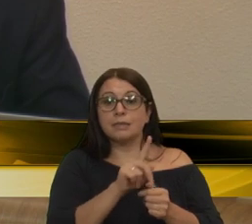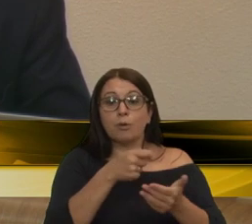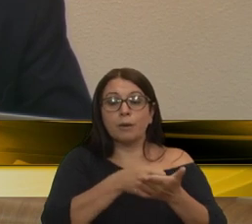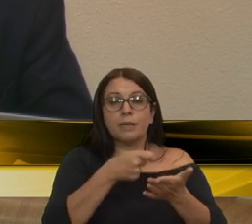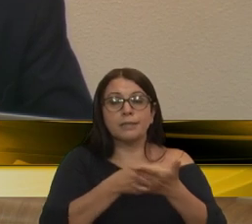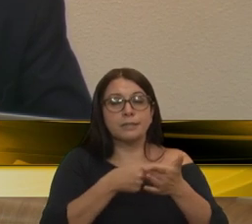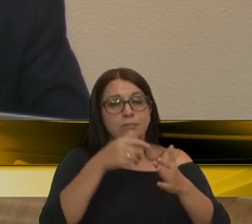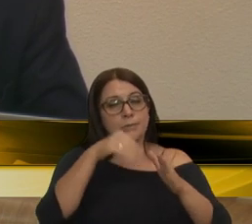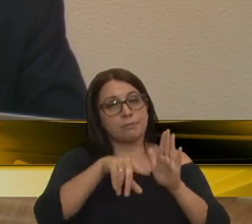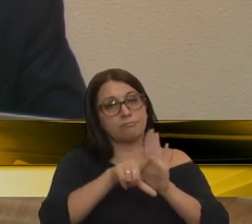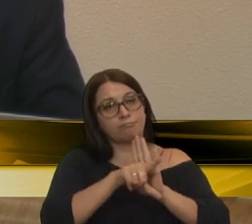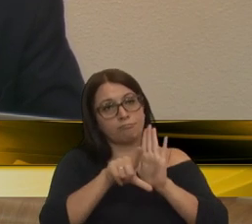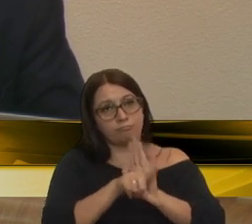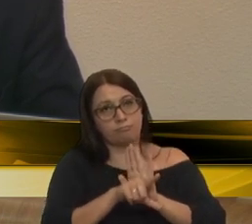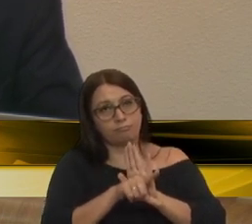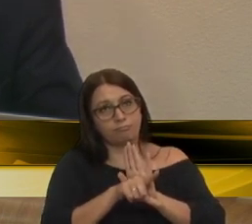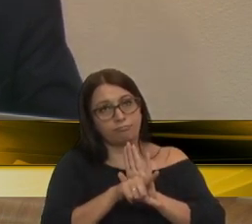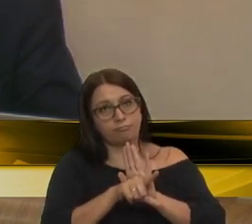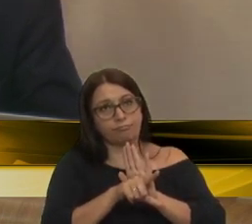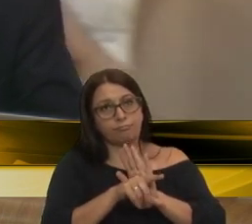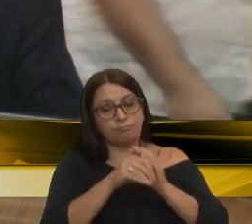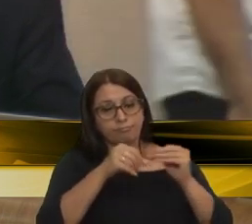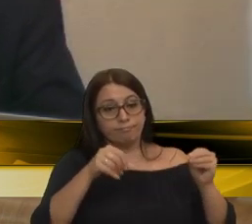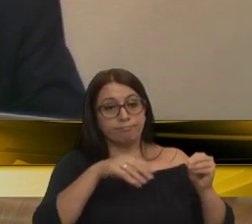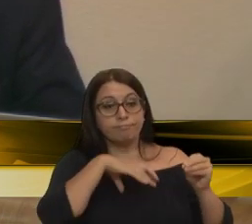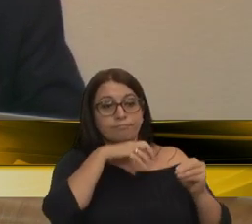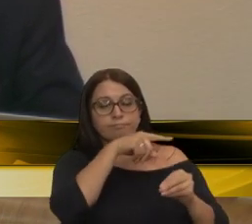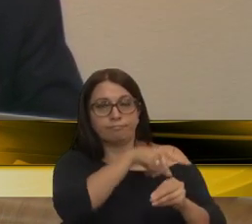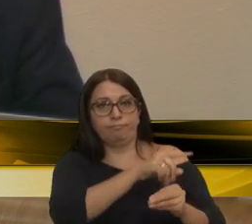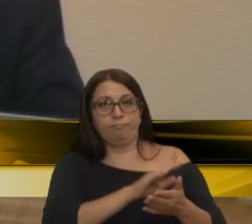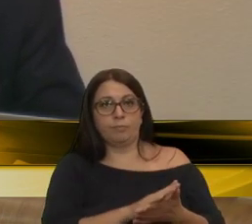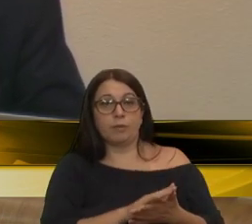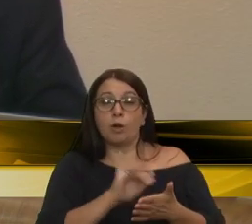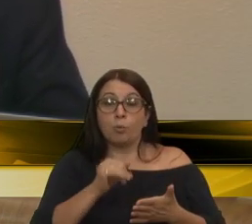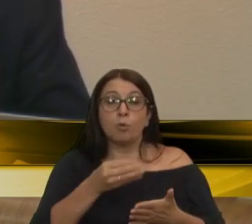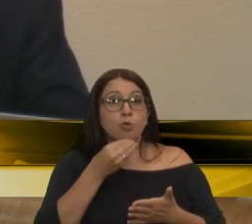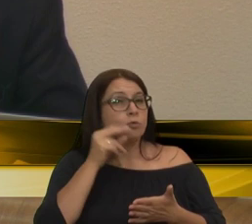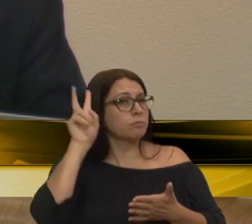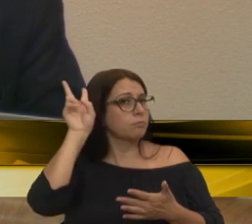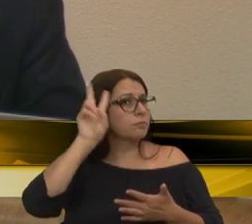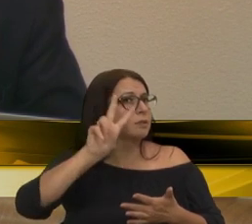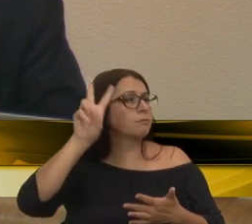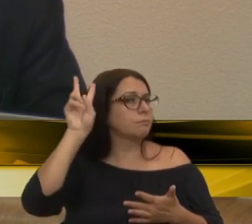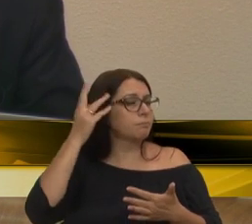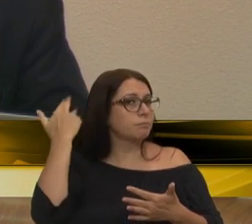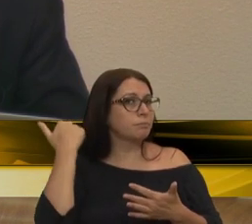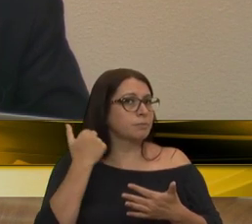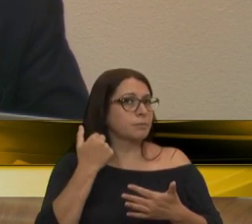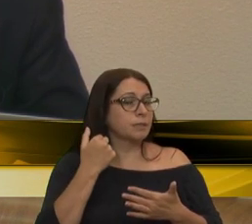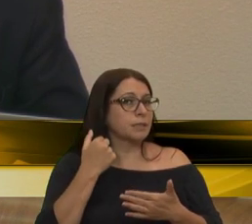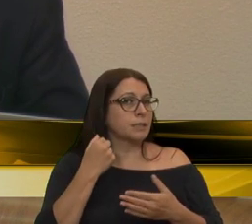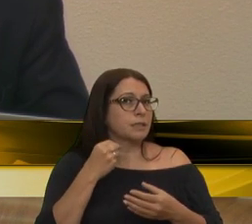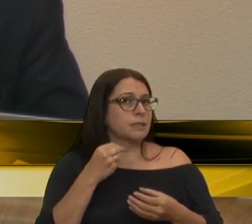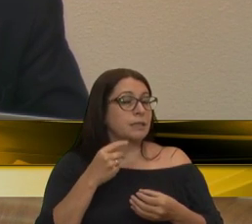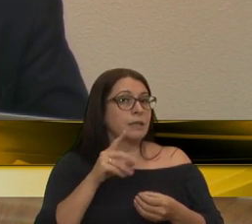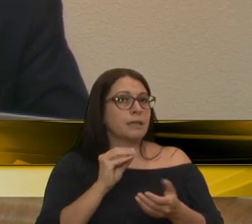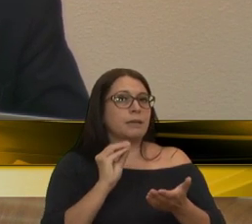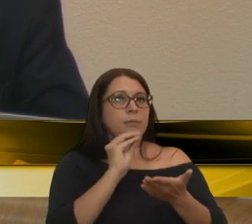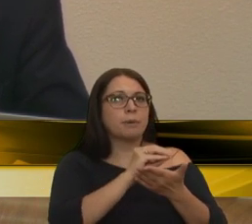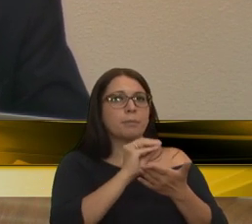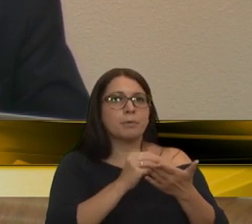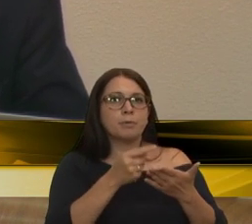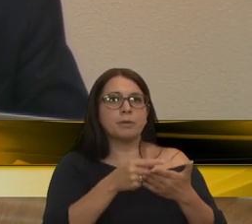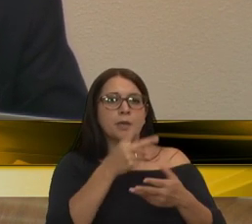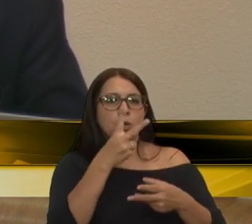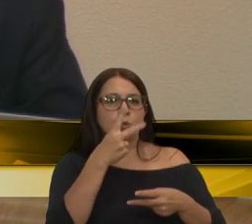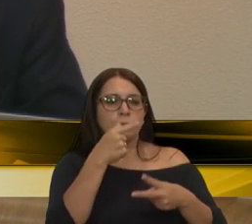obrigação legal decorrente da desapropriação. Oportuno recordar que o débito nessa execução compõe-se de